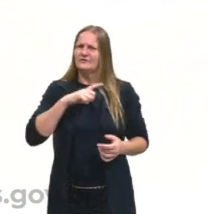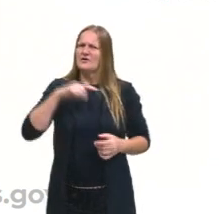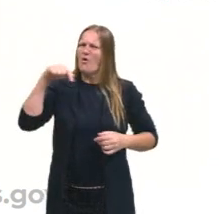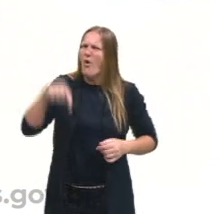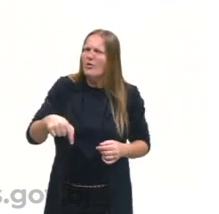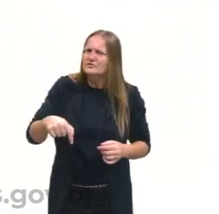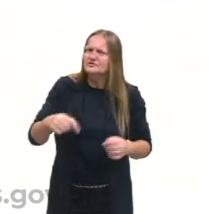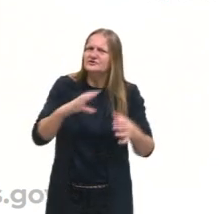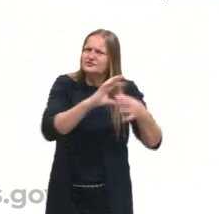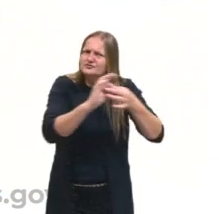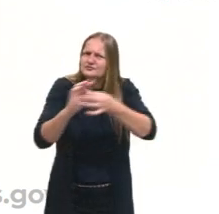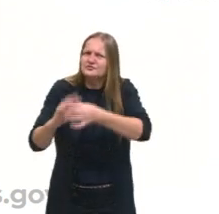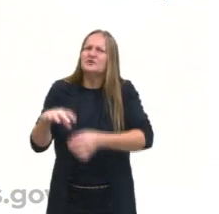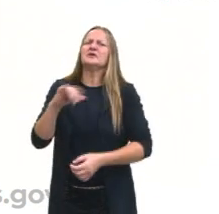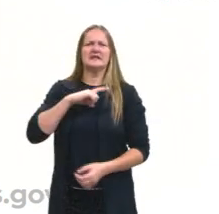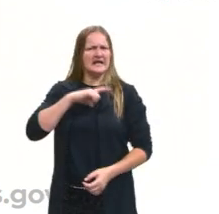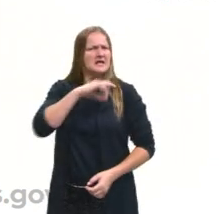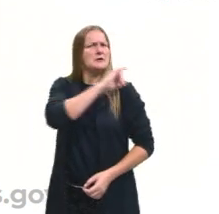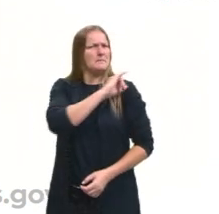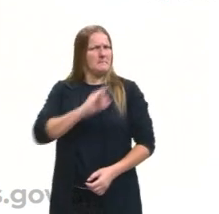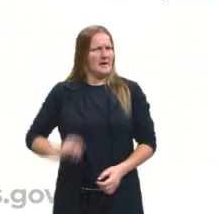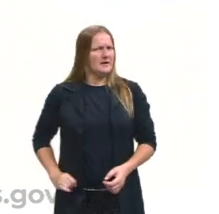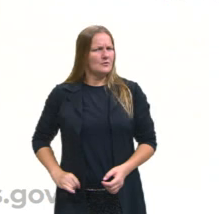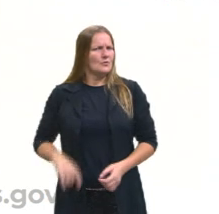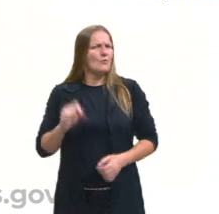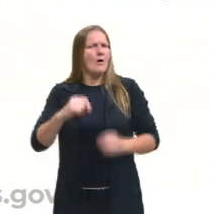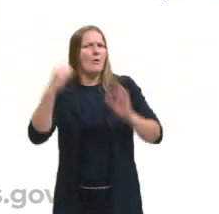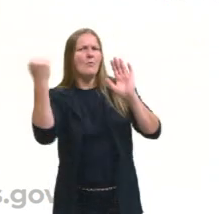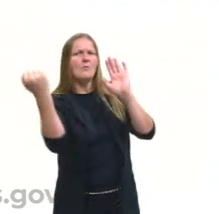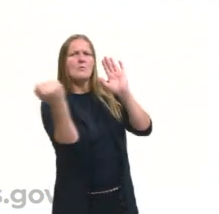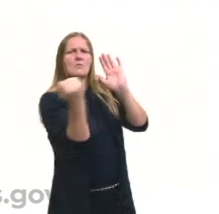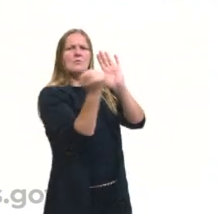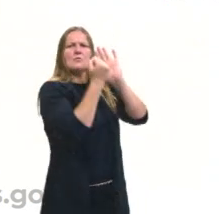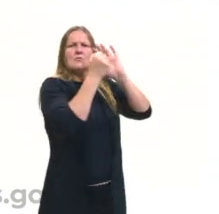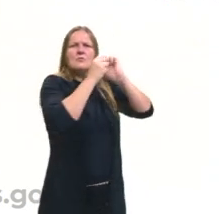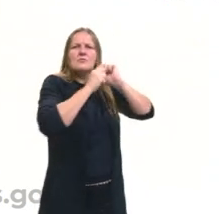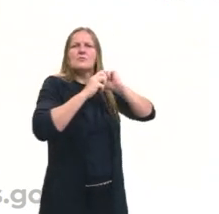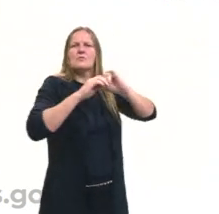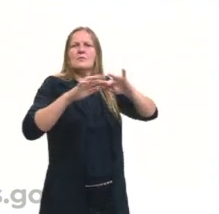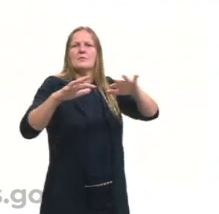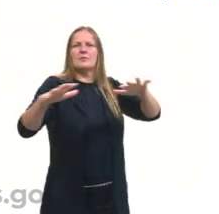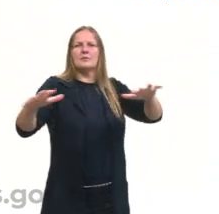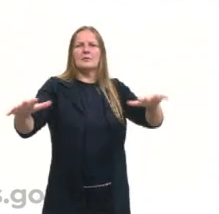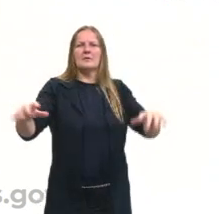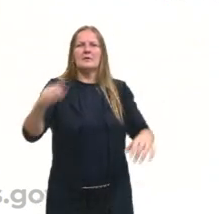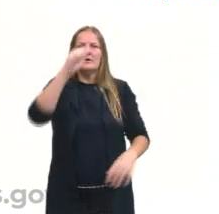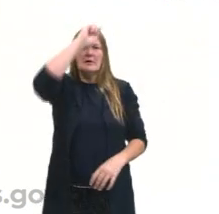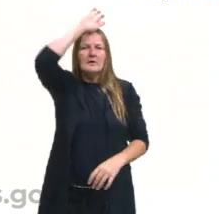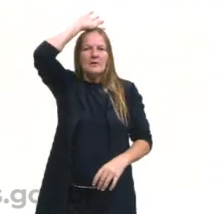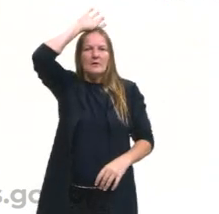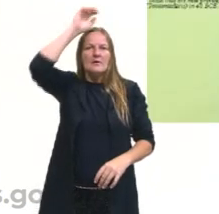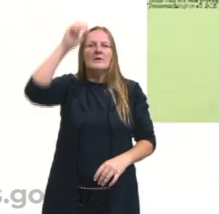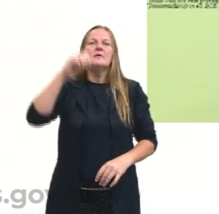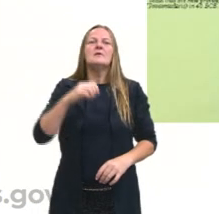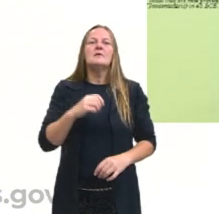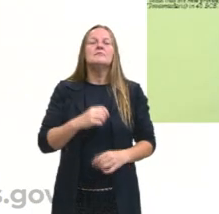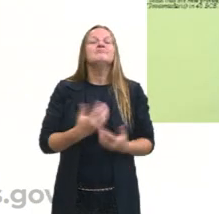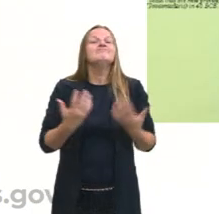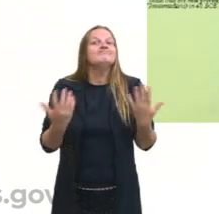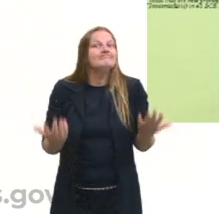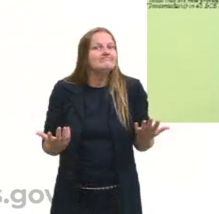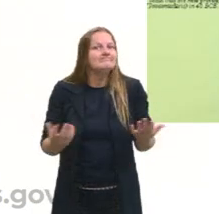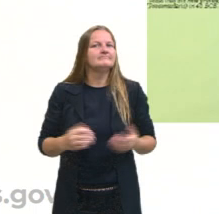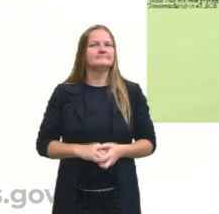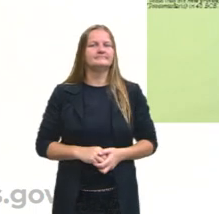impérios E qual é o legado que o império romano deixou para nós atualmente e